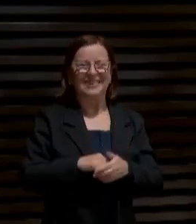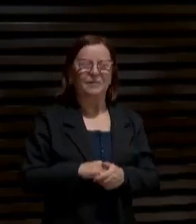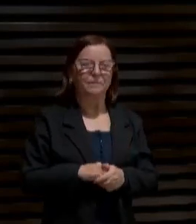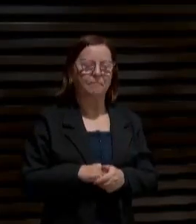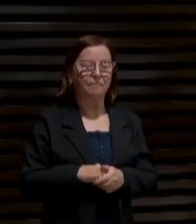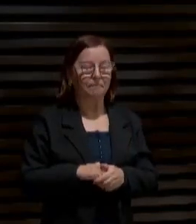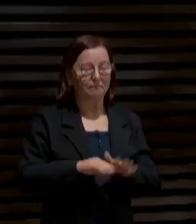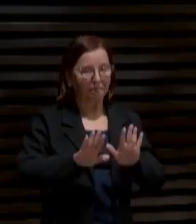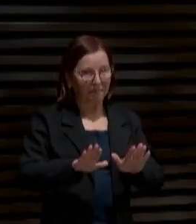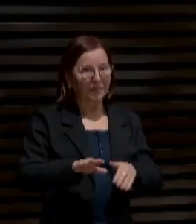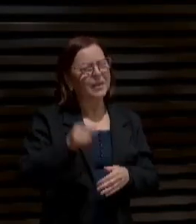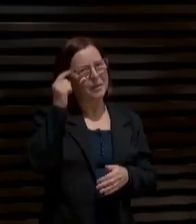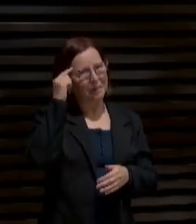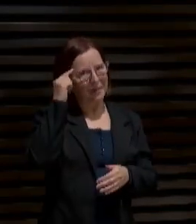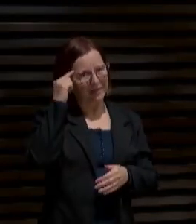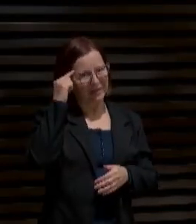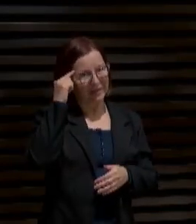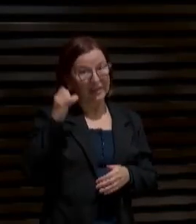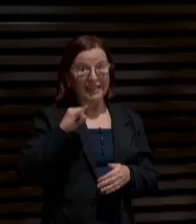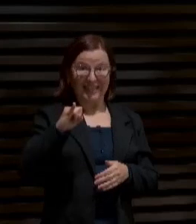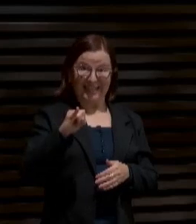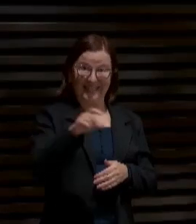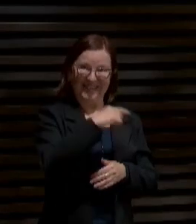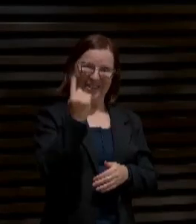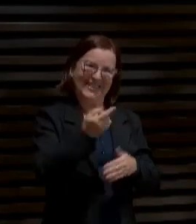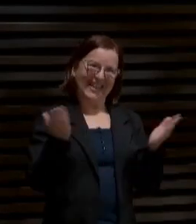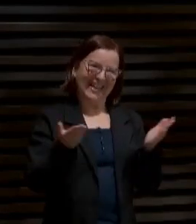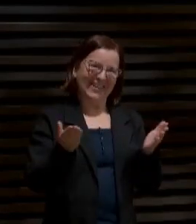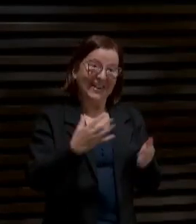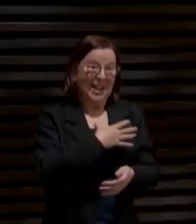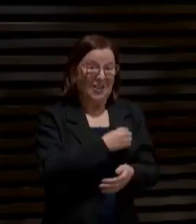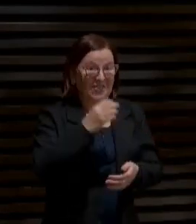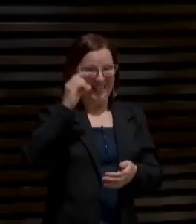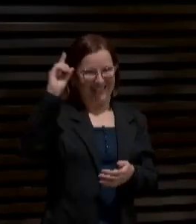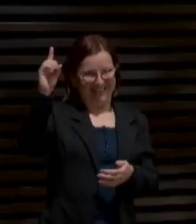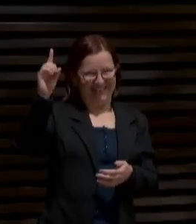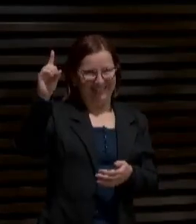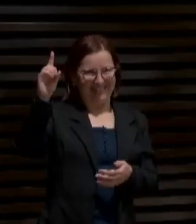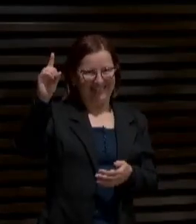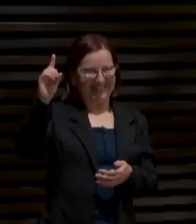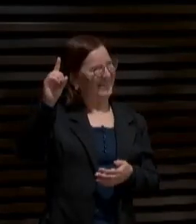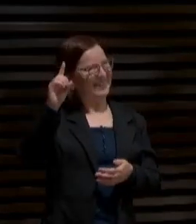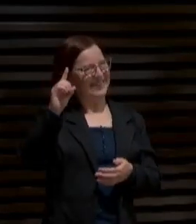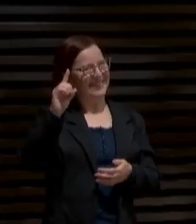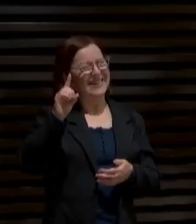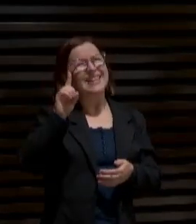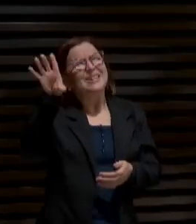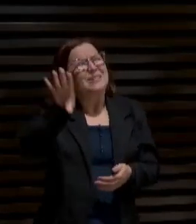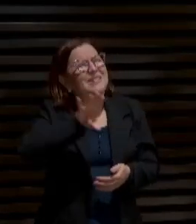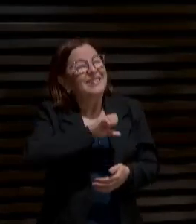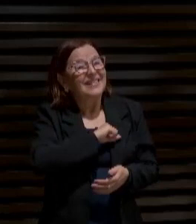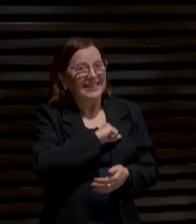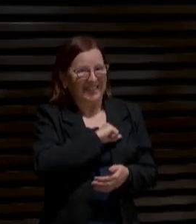pensem bem se nós somos agora filhos de Deus amados do pai